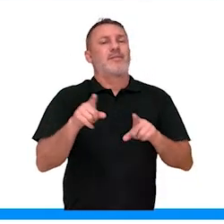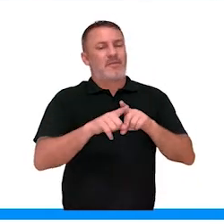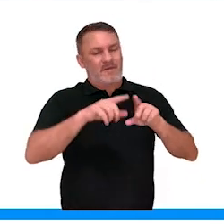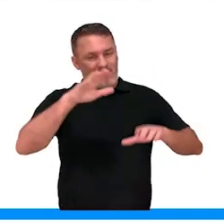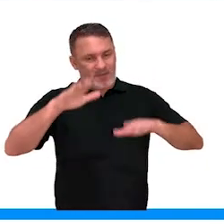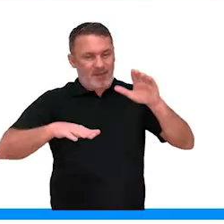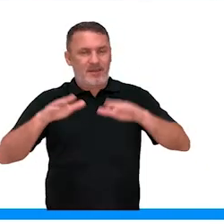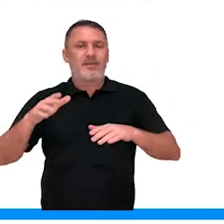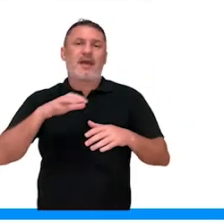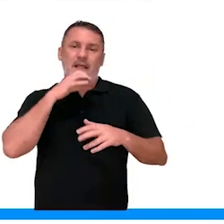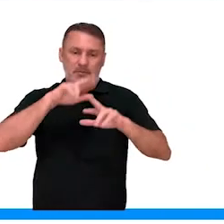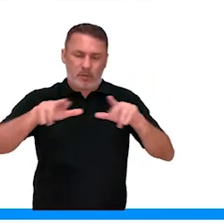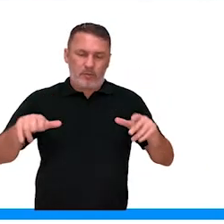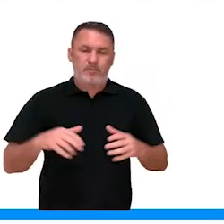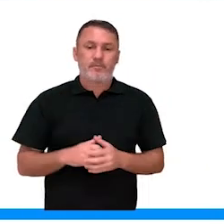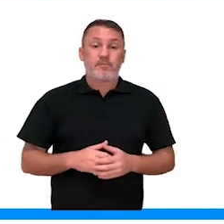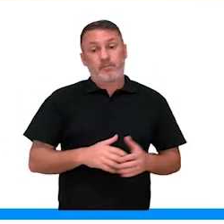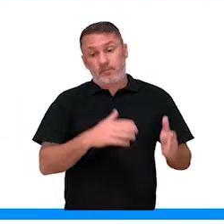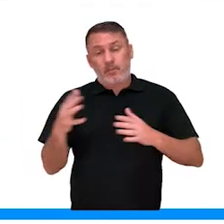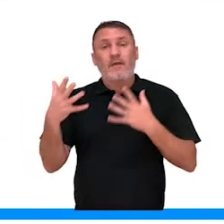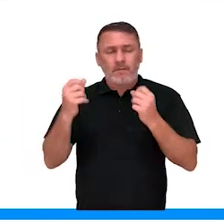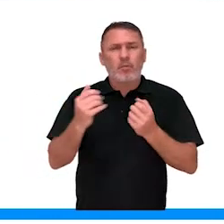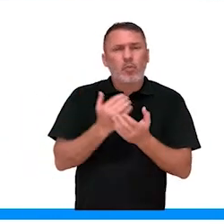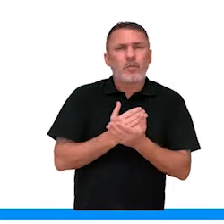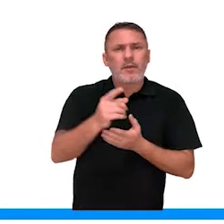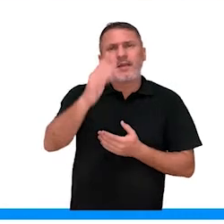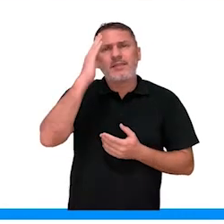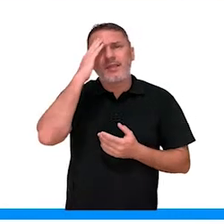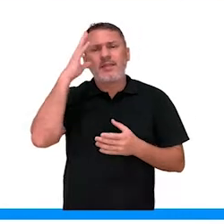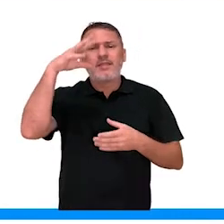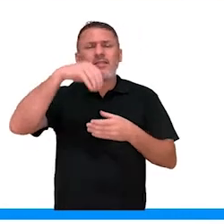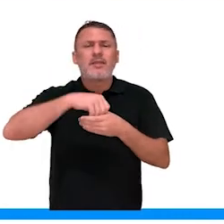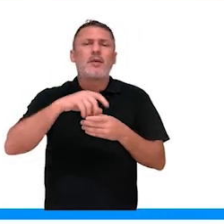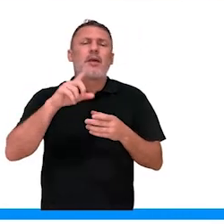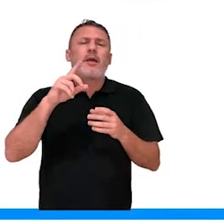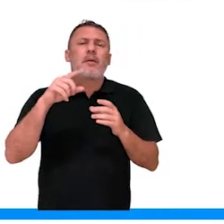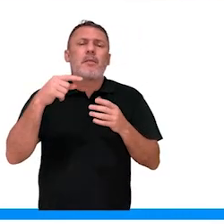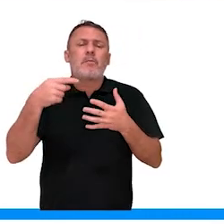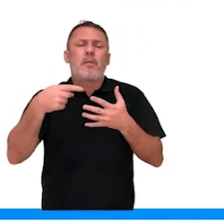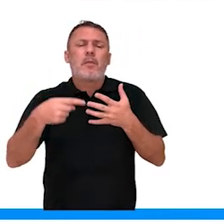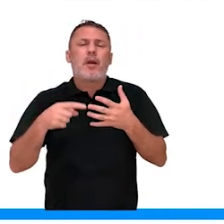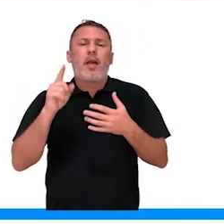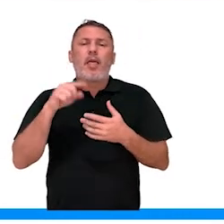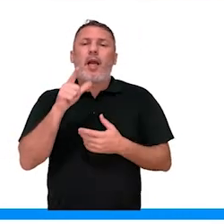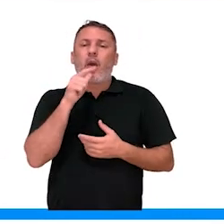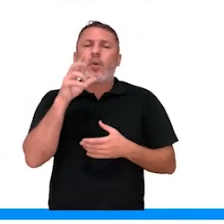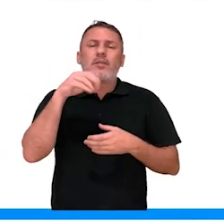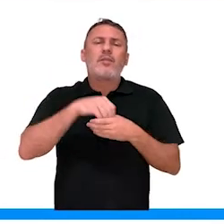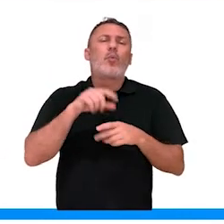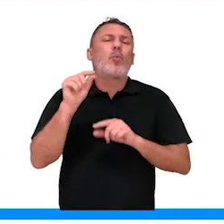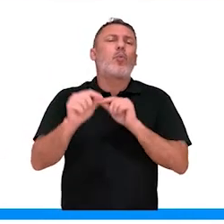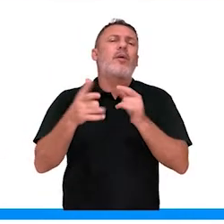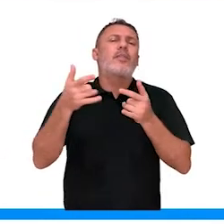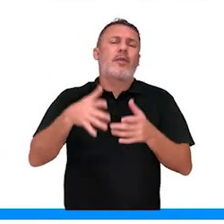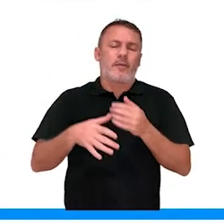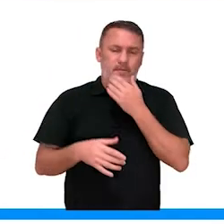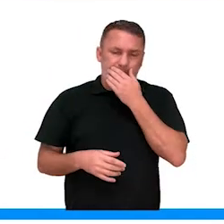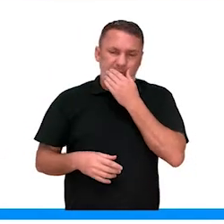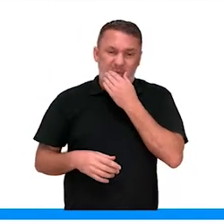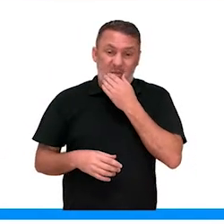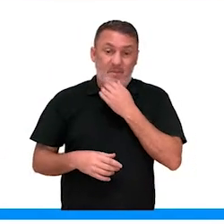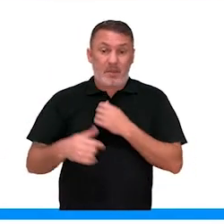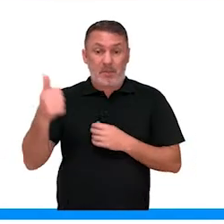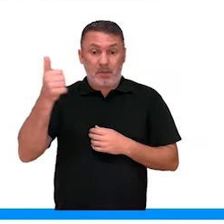os seres vivos. Vamos começar, então, a entender um pouquinho sobre as propriedades da água. A gente